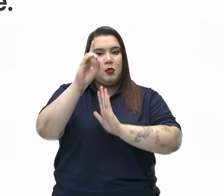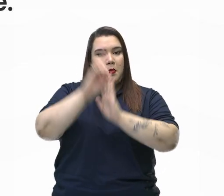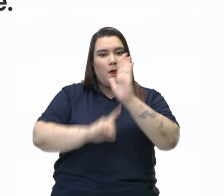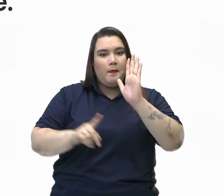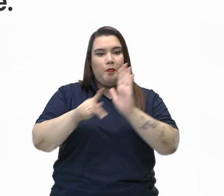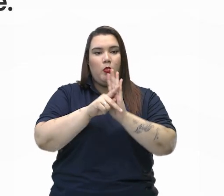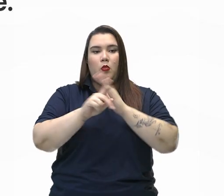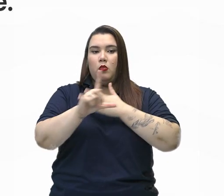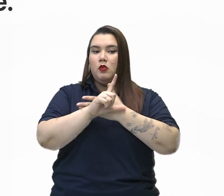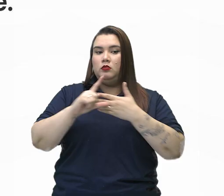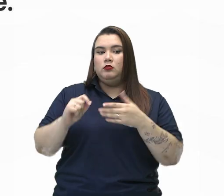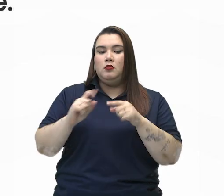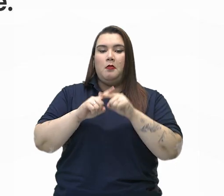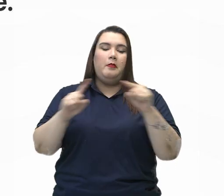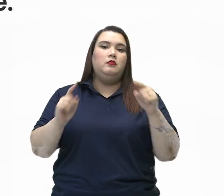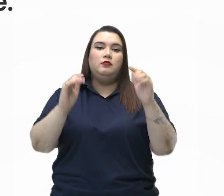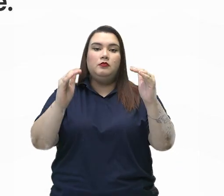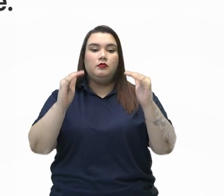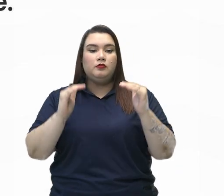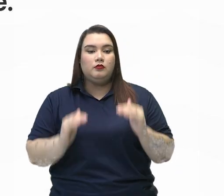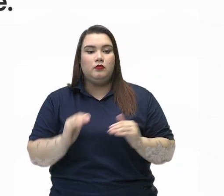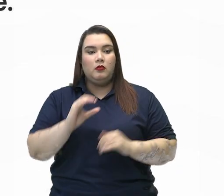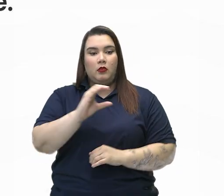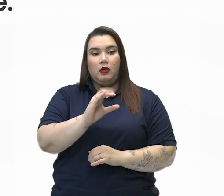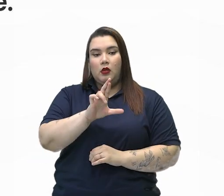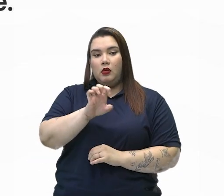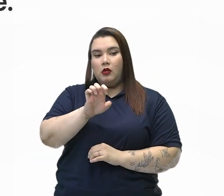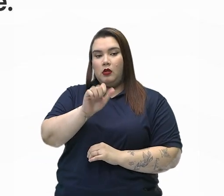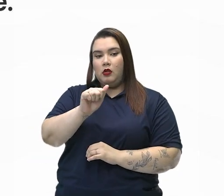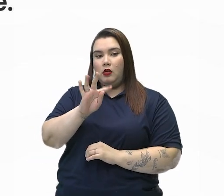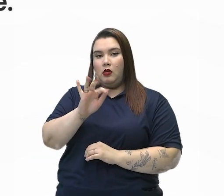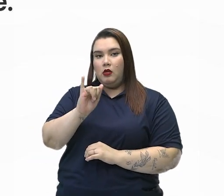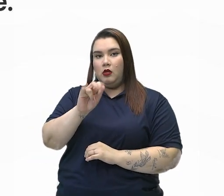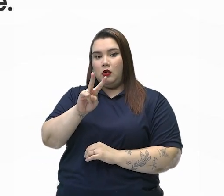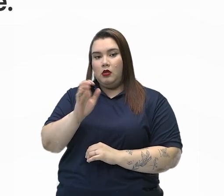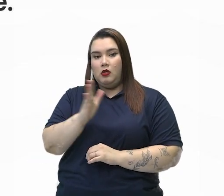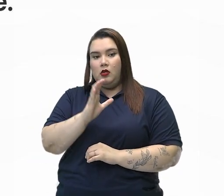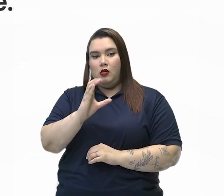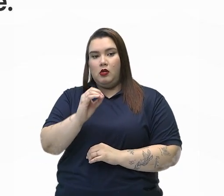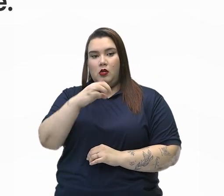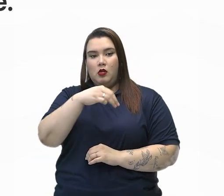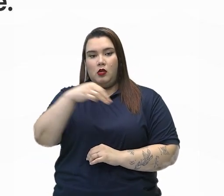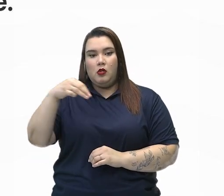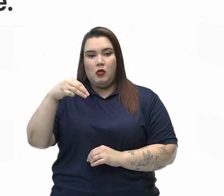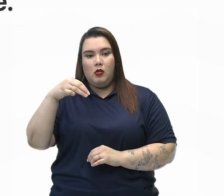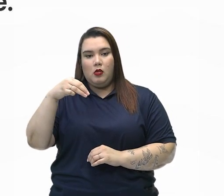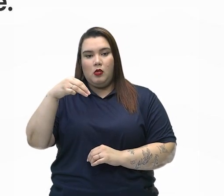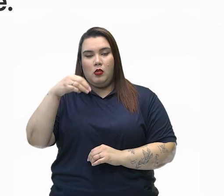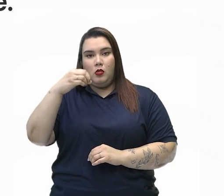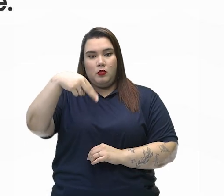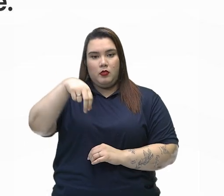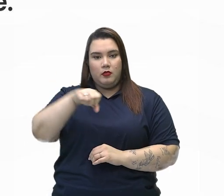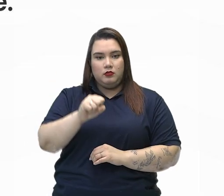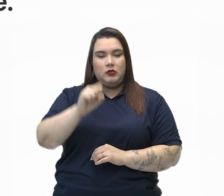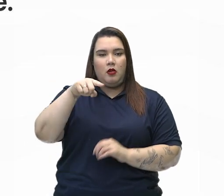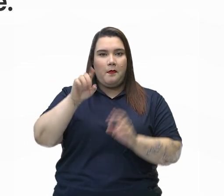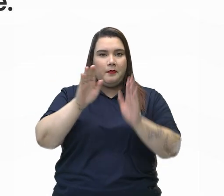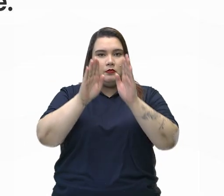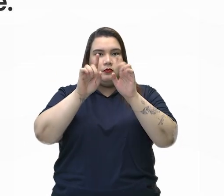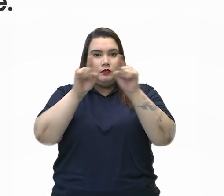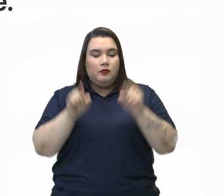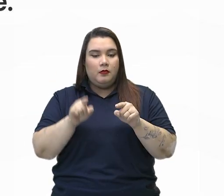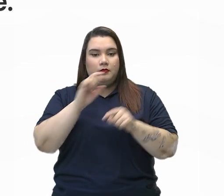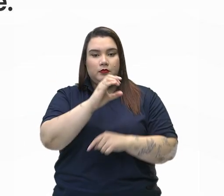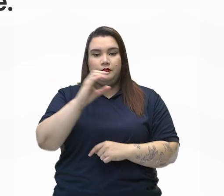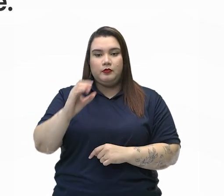reservados. Mas temos ainda o Creative Commons, onde é mais flexível, e aqui são só alguns